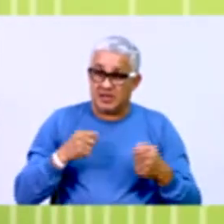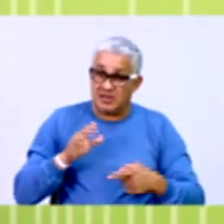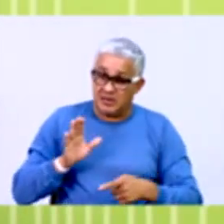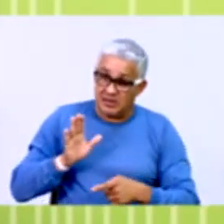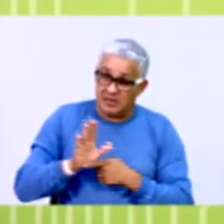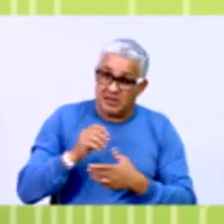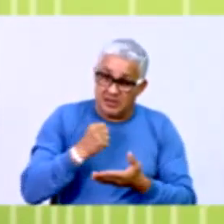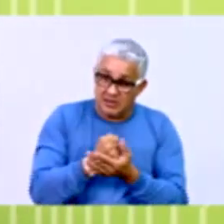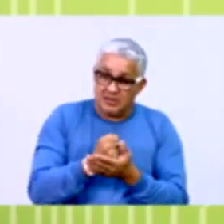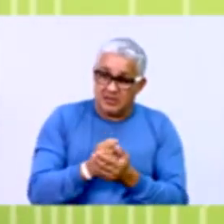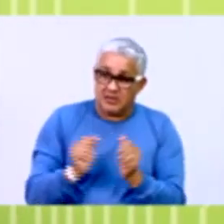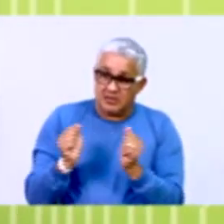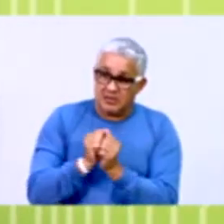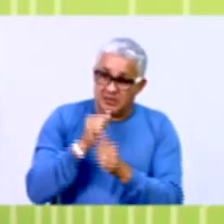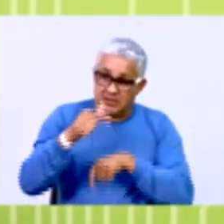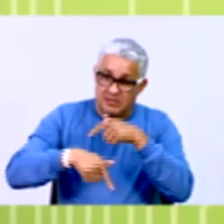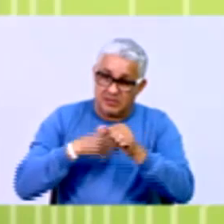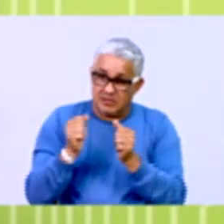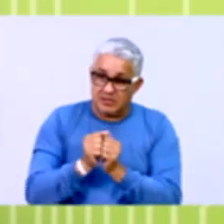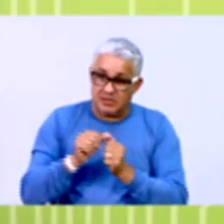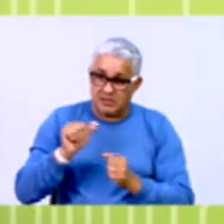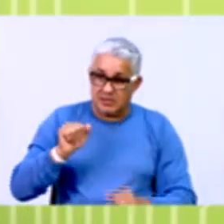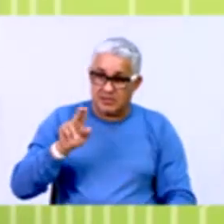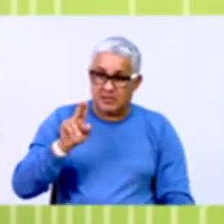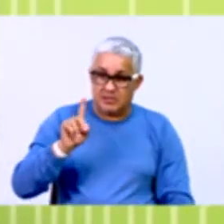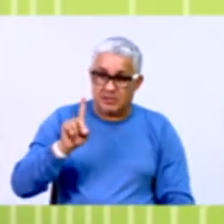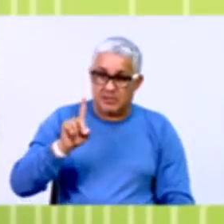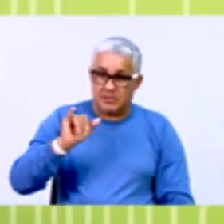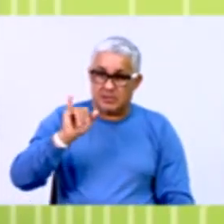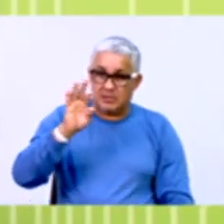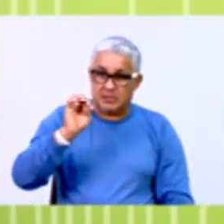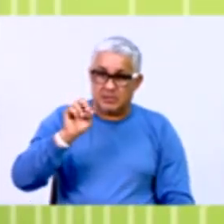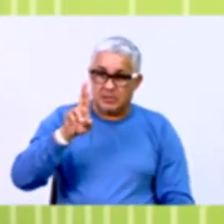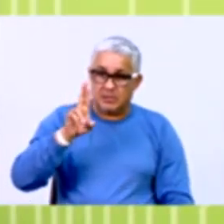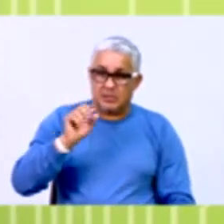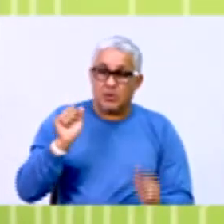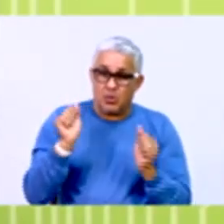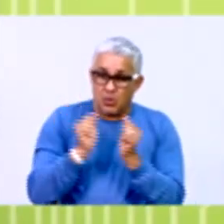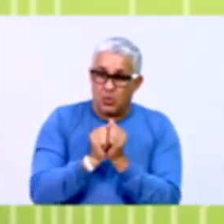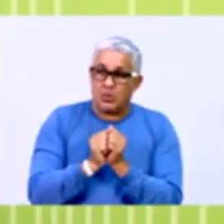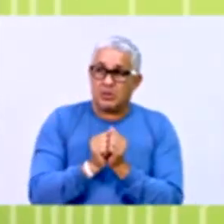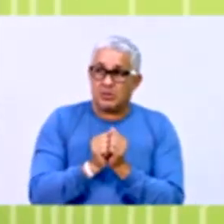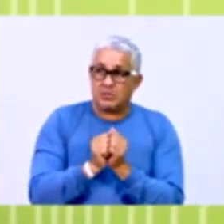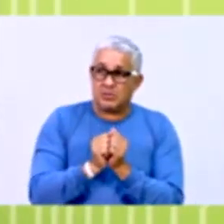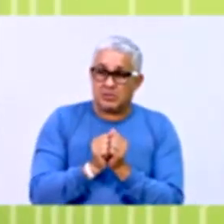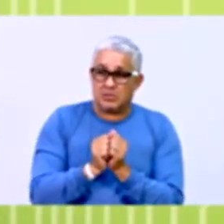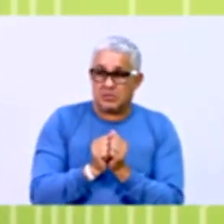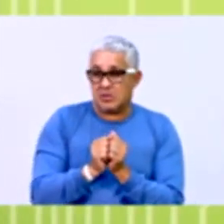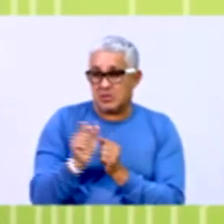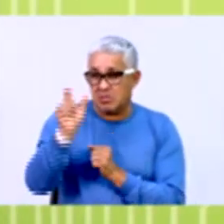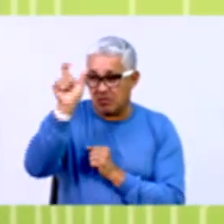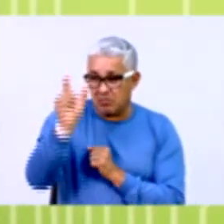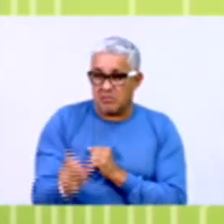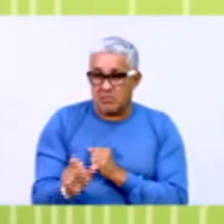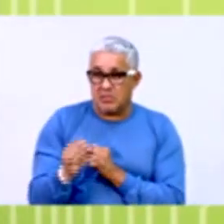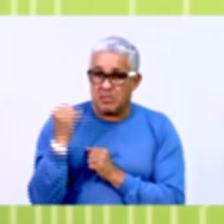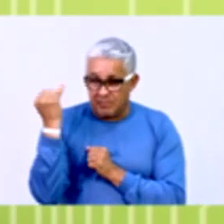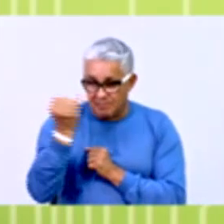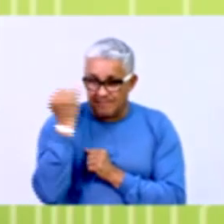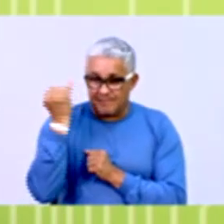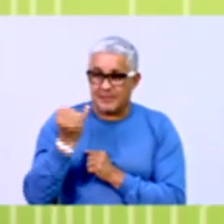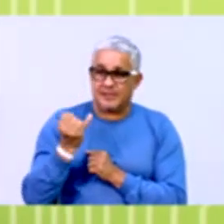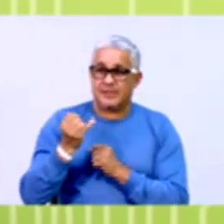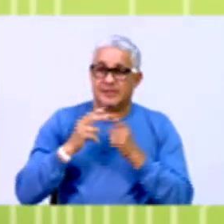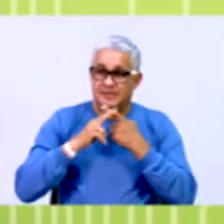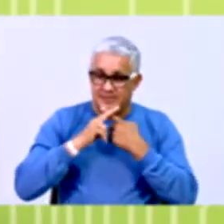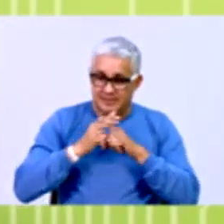passou a ser também um coautor ali, um personagem importante, uma ferramenta de